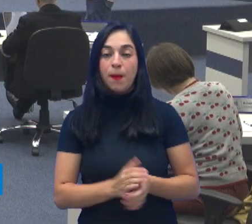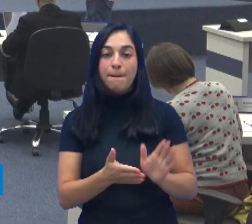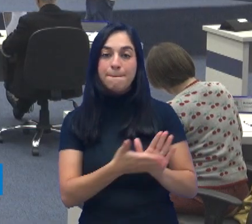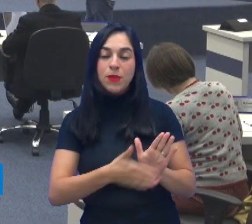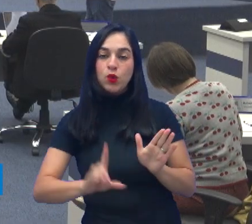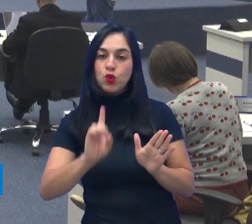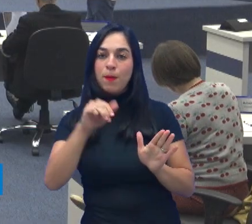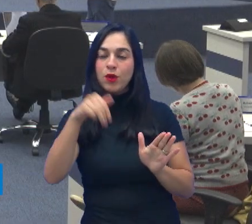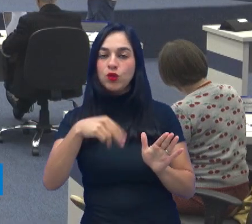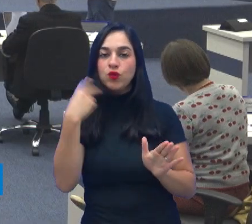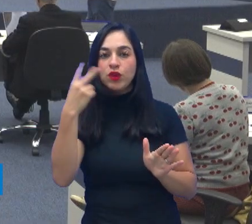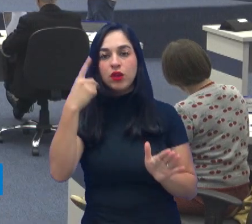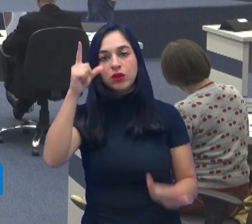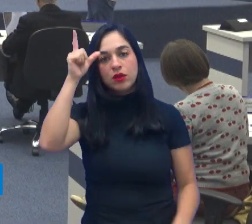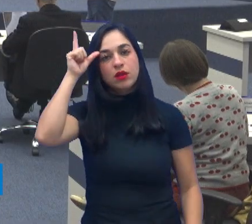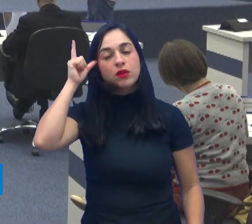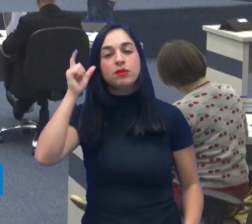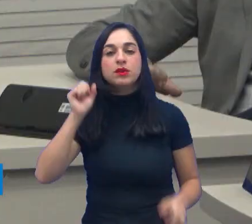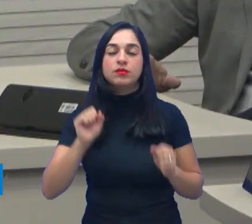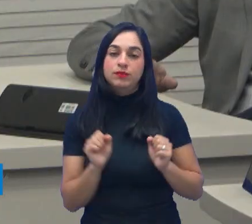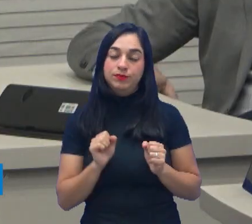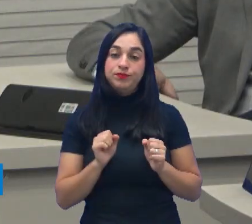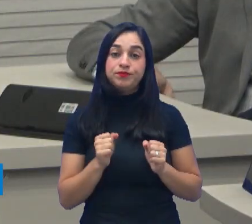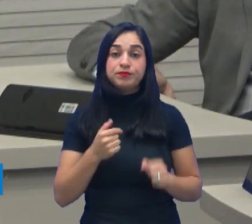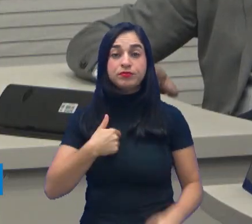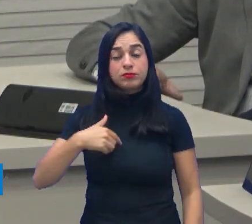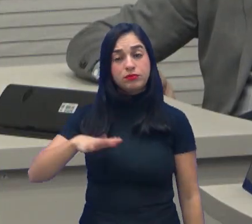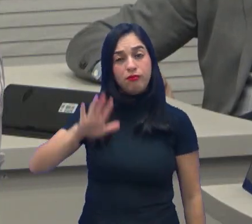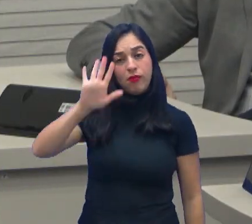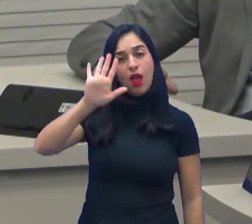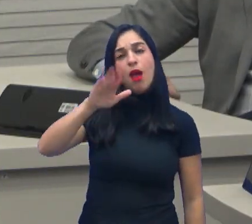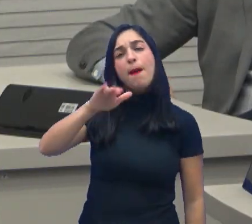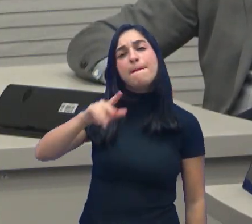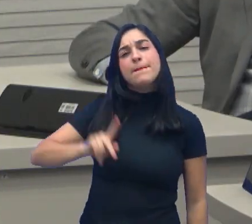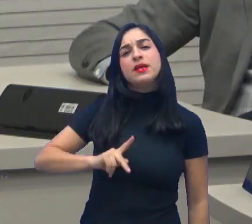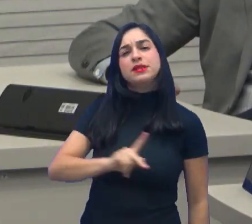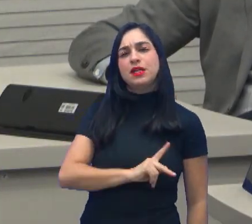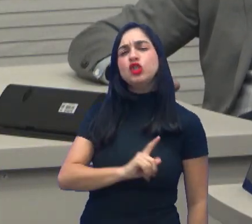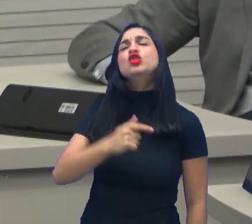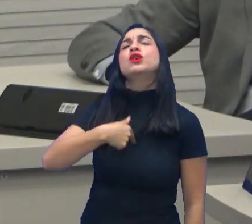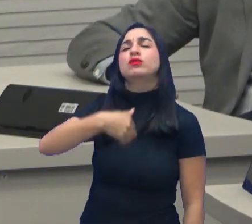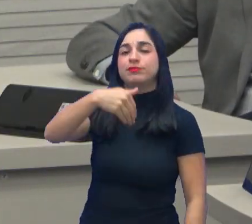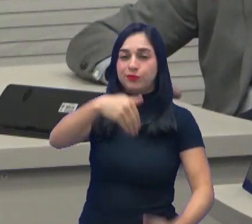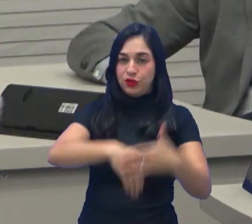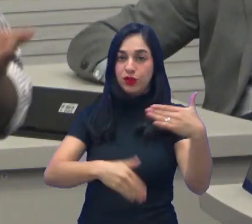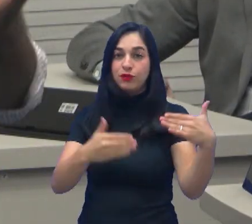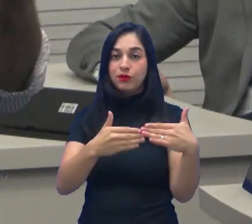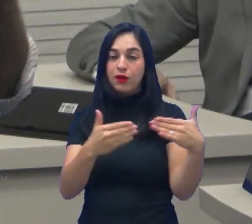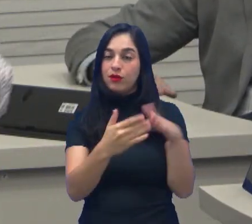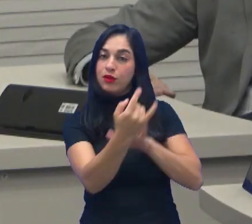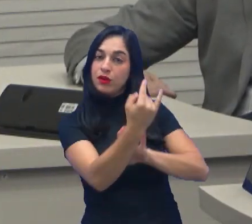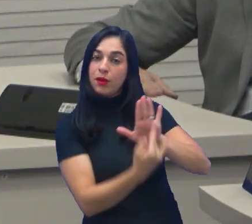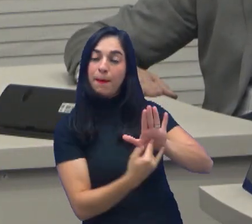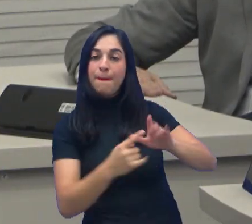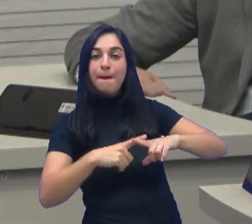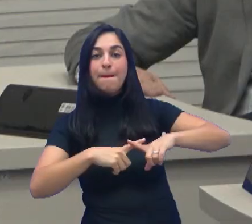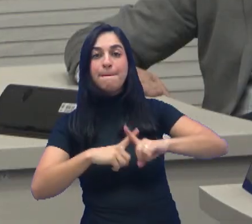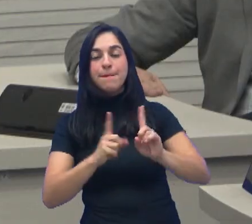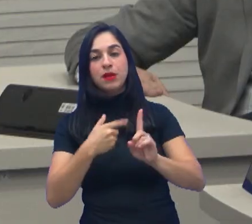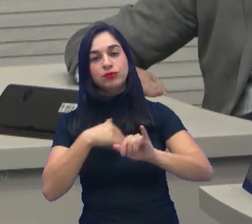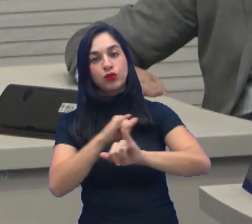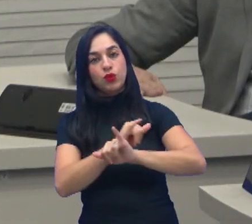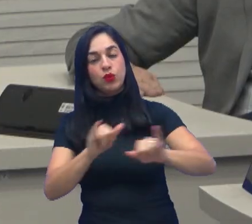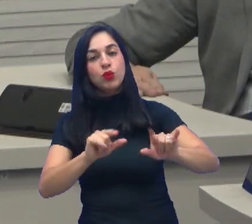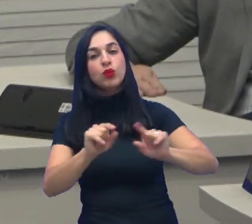vereador Lindo Bispo. Senhor presidente, votei favorável a esse requerimento do vereador, mas quero deixar claro, o líder com certeza vai buscar